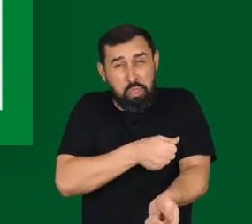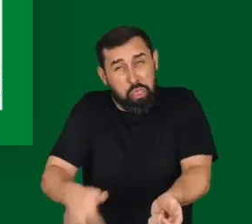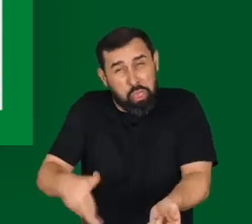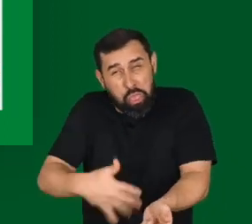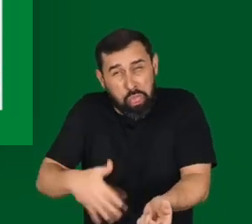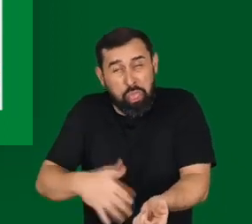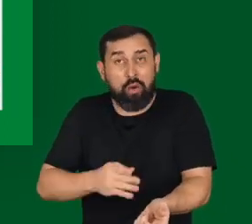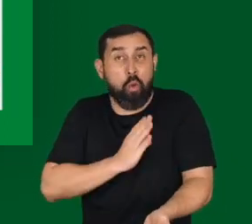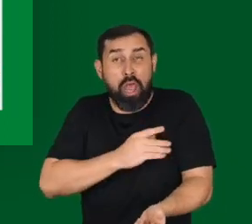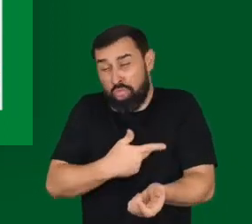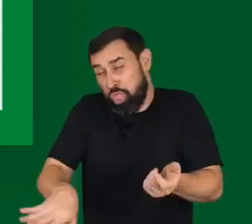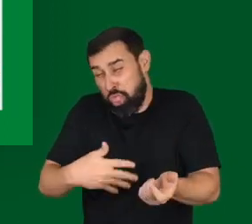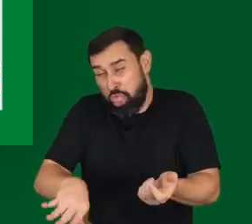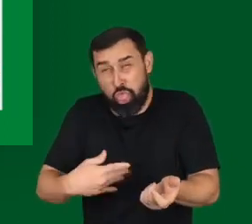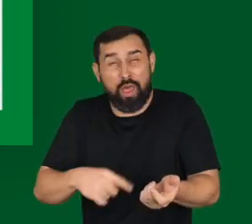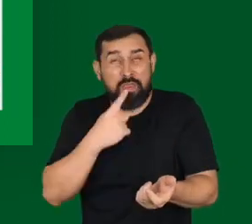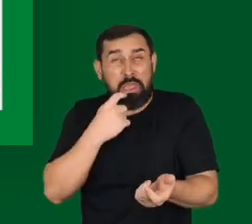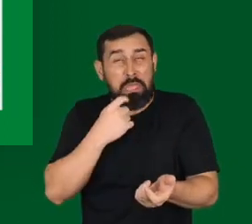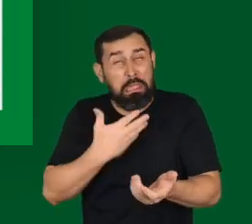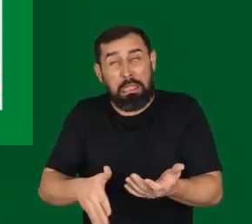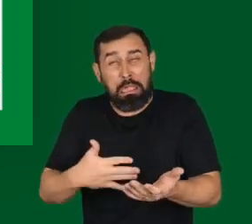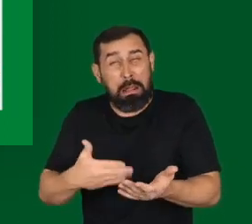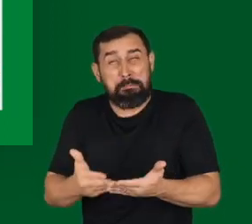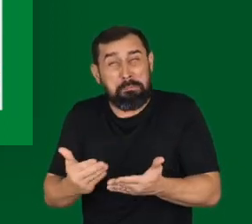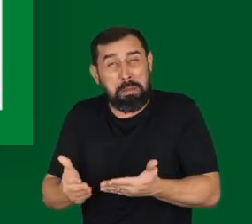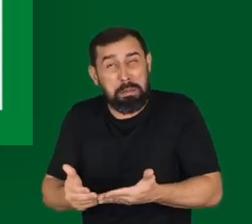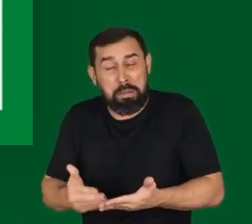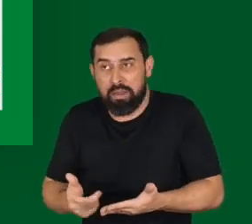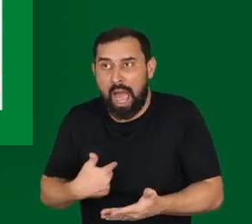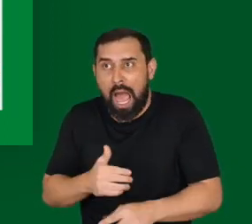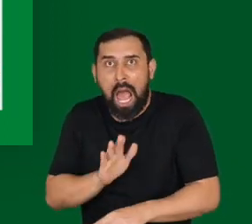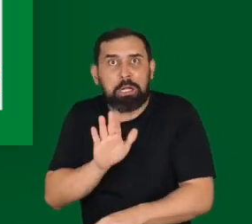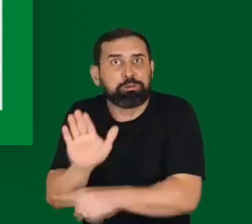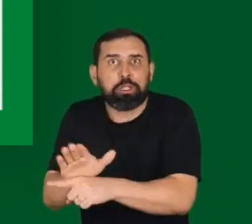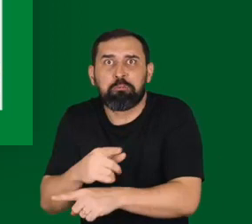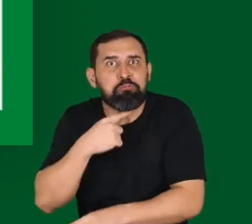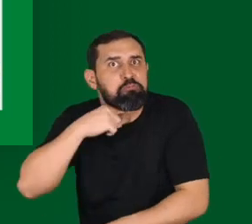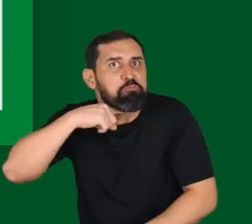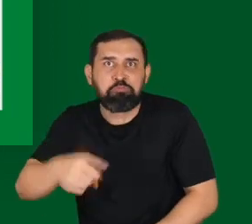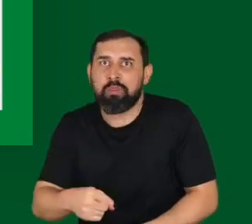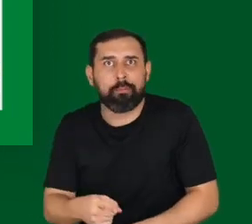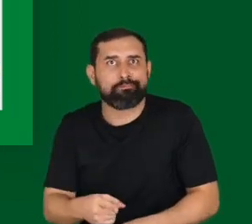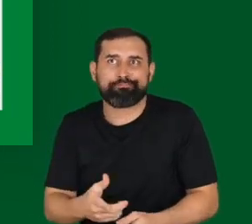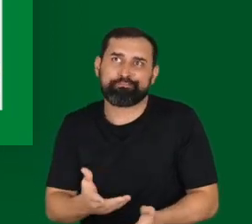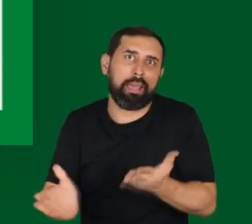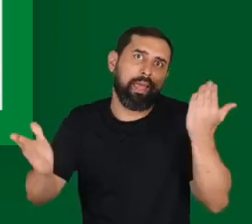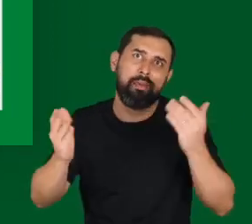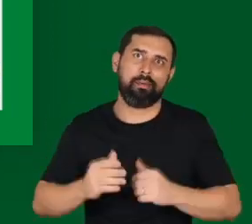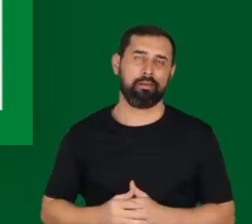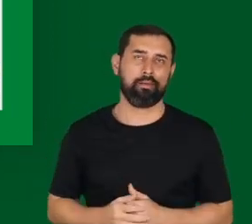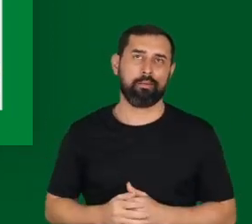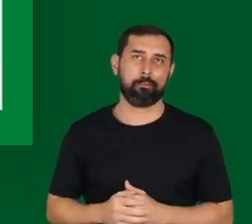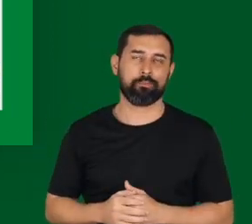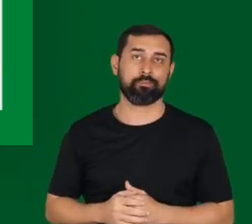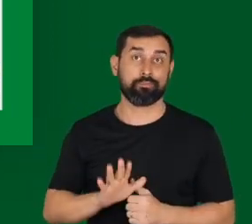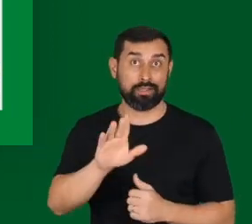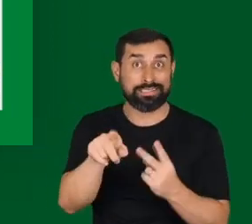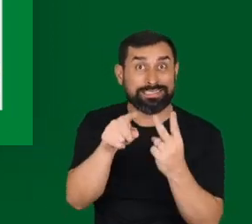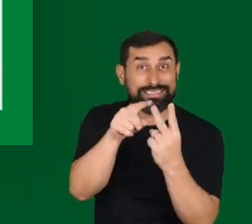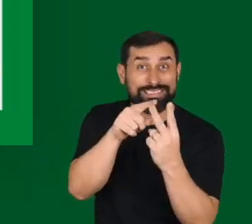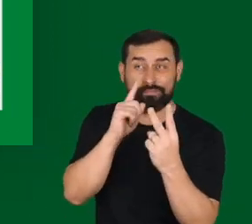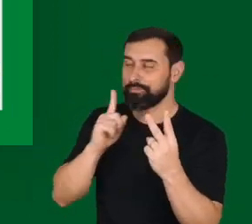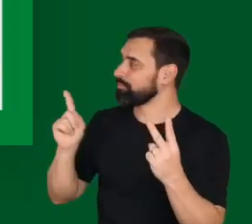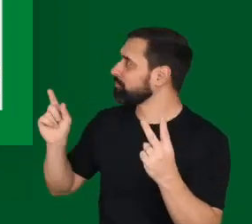vasos, do coração. Então, não há muita coisa que a gente possa fazer para evitar essa morte. Já no segundo pico,